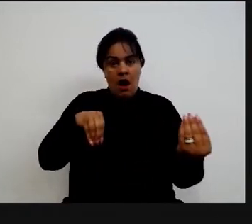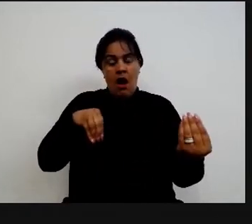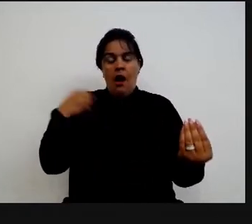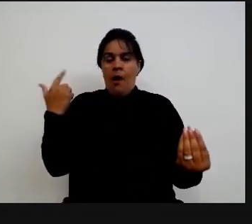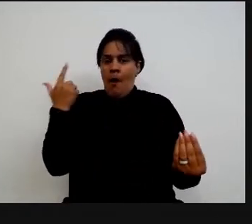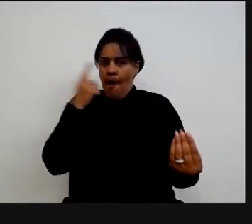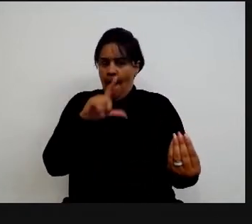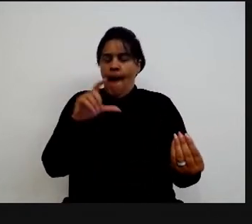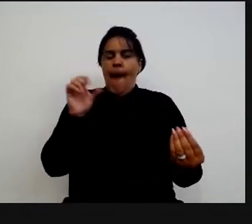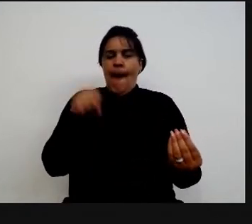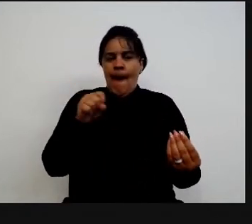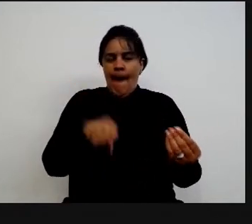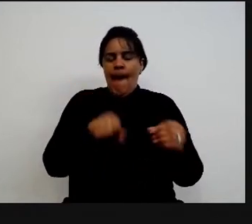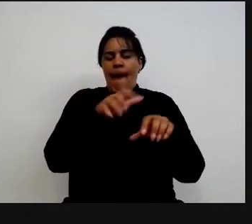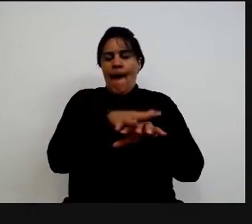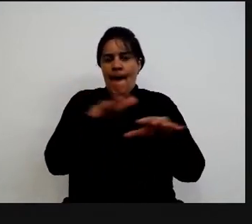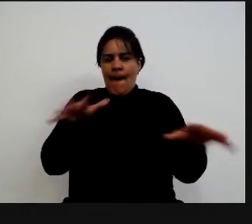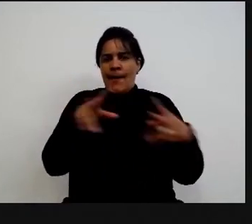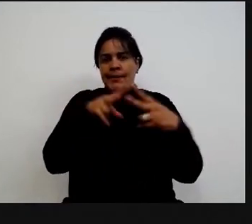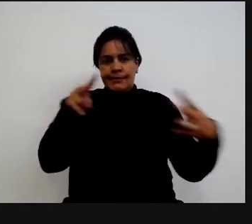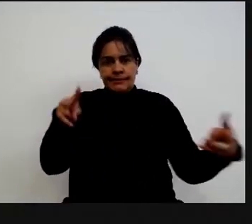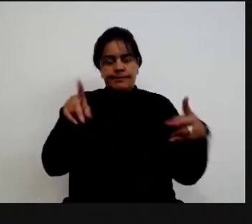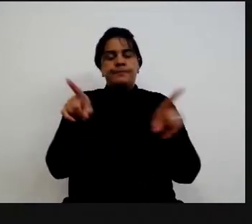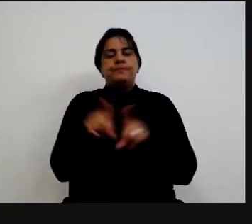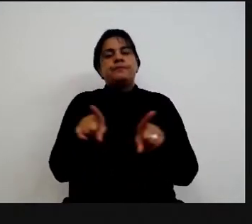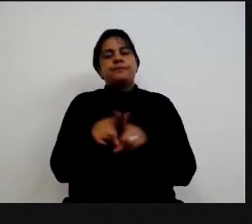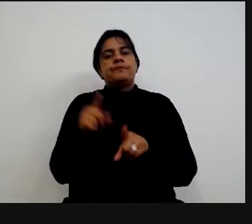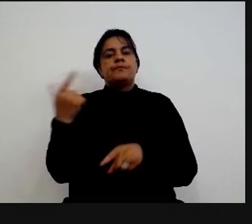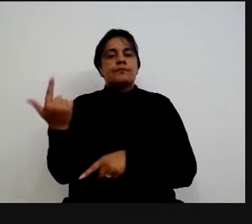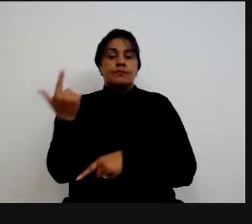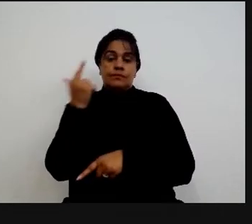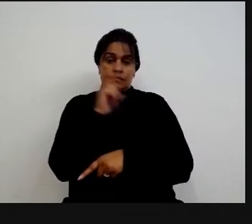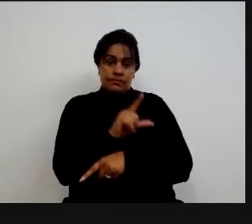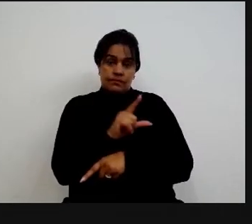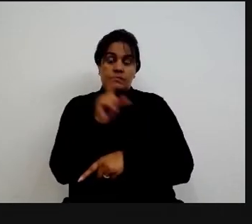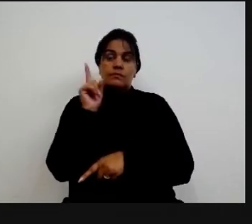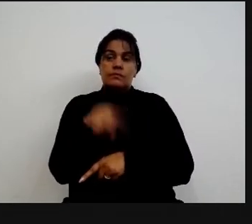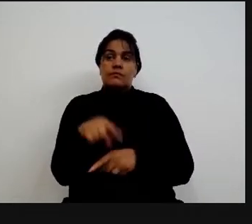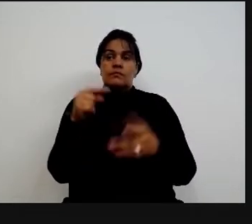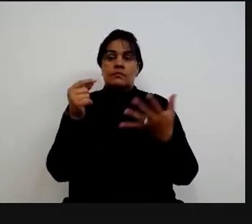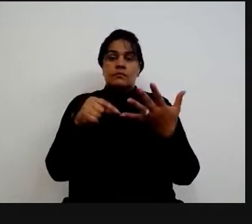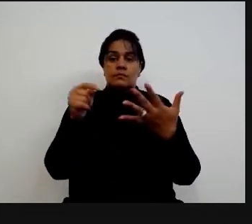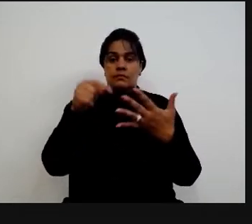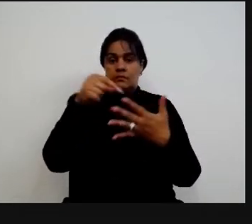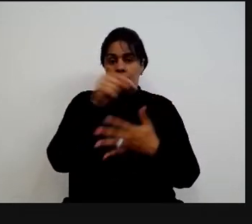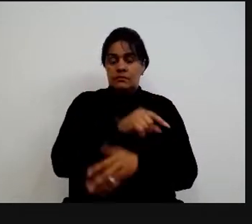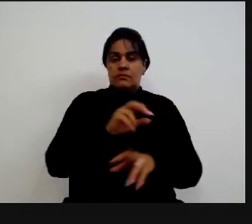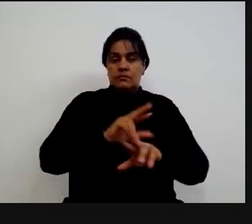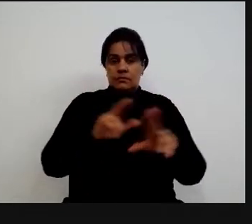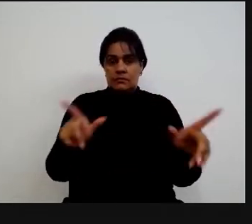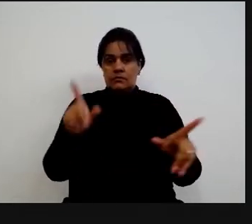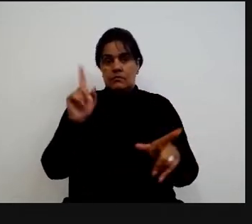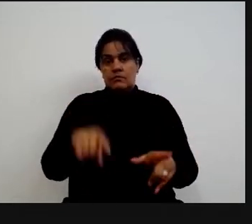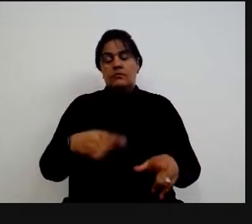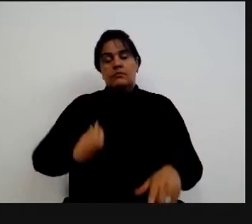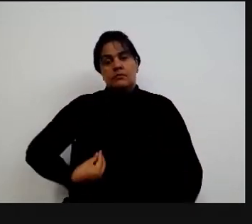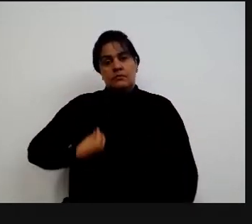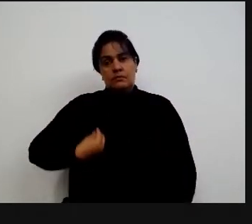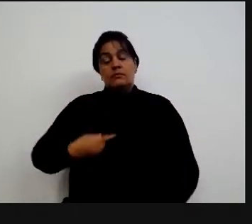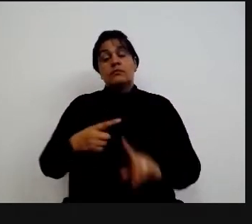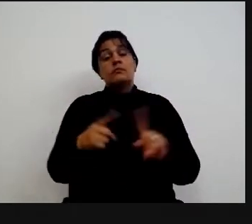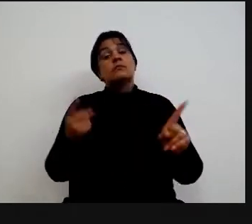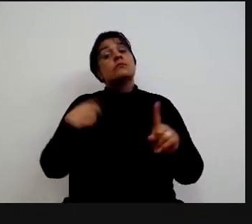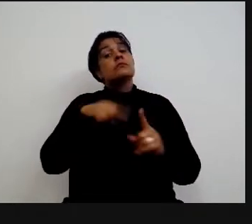né, telepresencial, onde a gente realmente trouxe elementos diferentes do presencial, mas que a gente não perdesse tanto